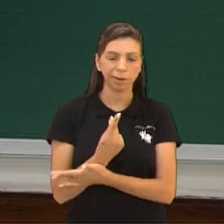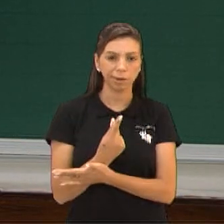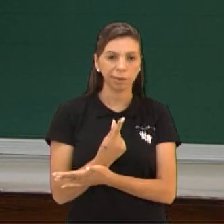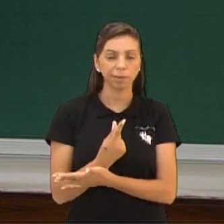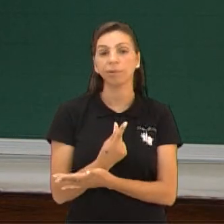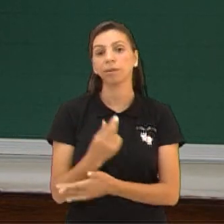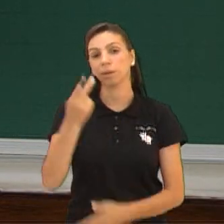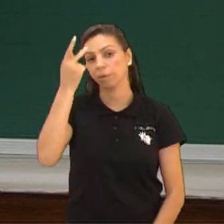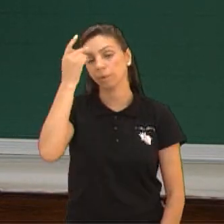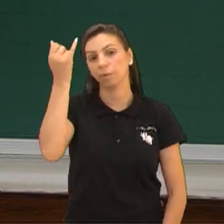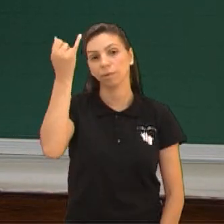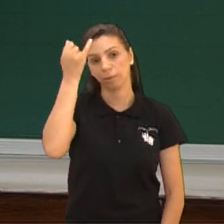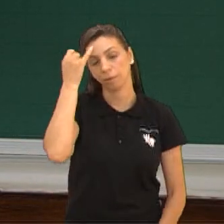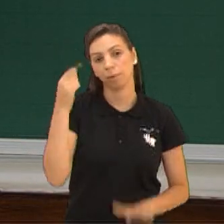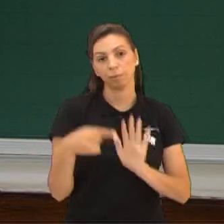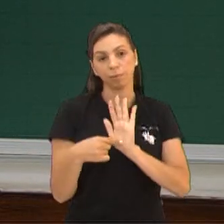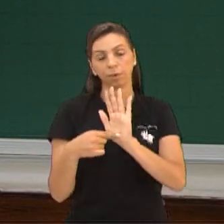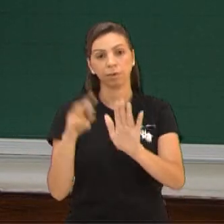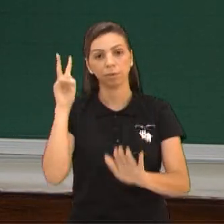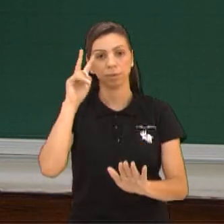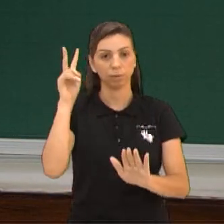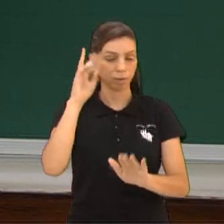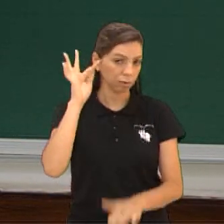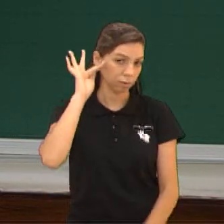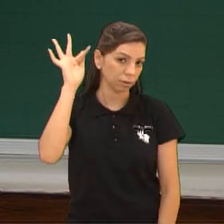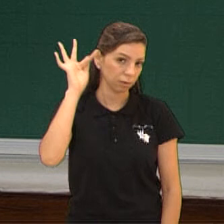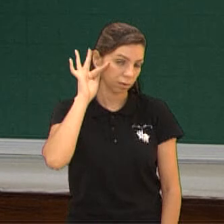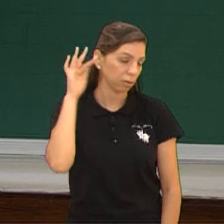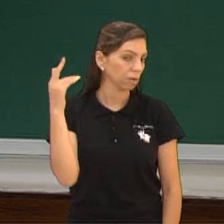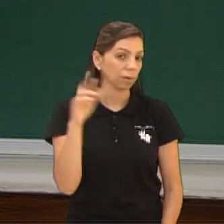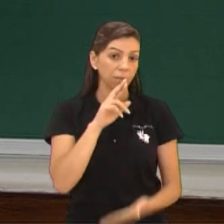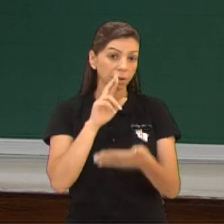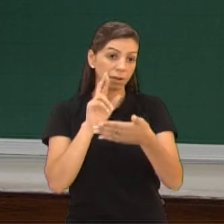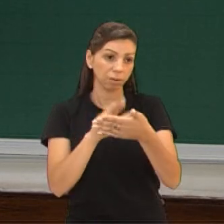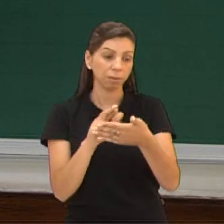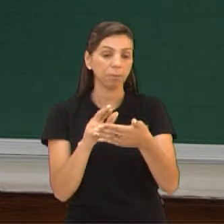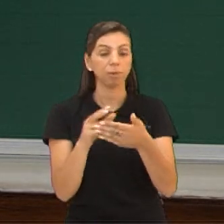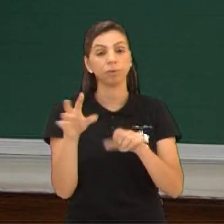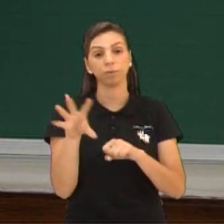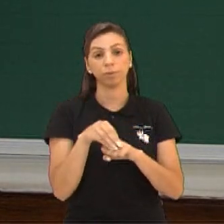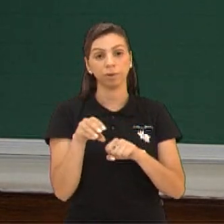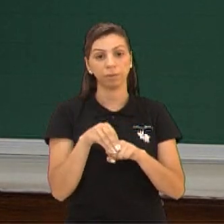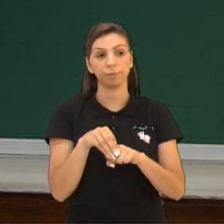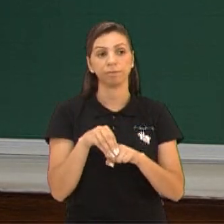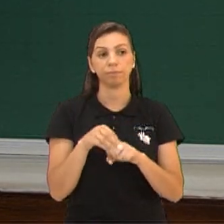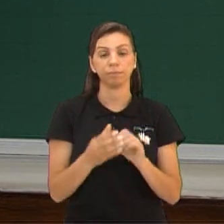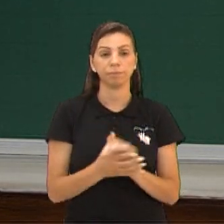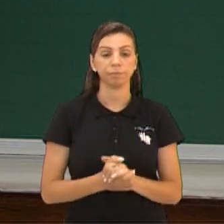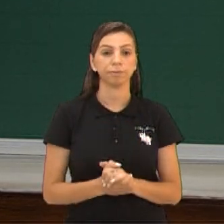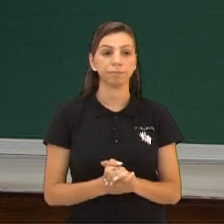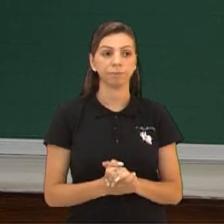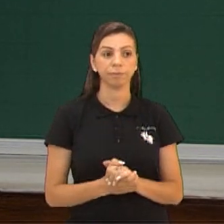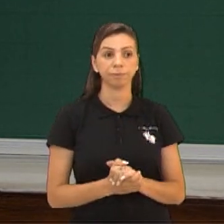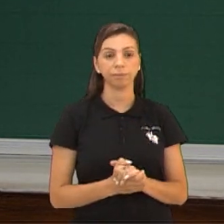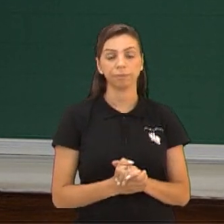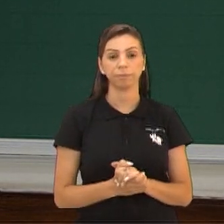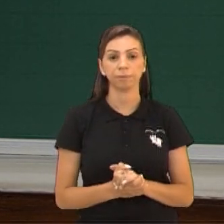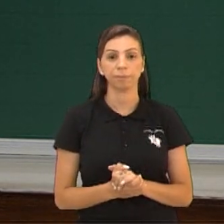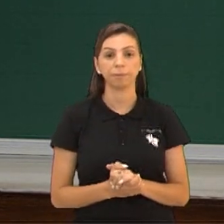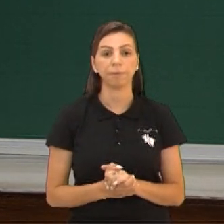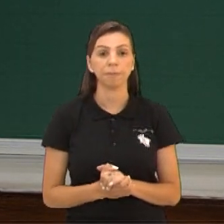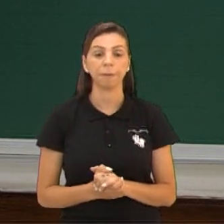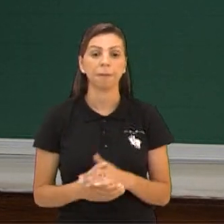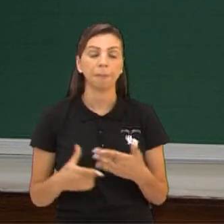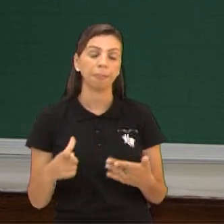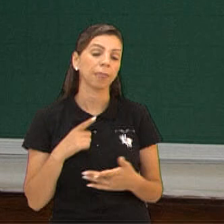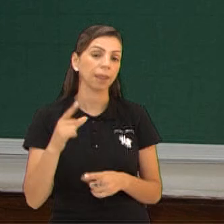o Kant vai constatar na história da filosofia e que não respondem à questão do conhecimento. Isso parte do exame das